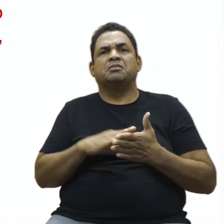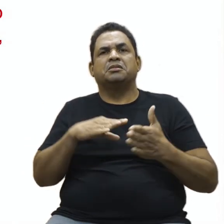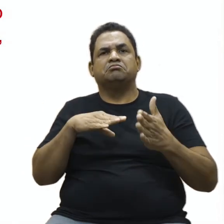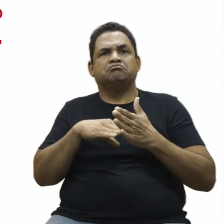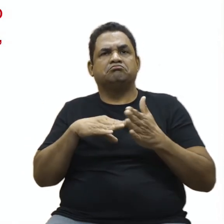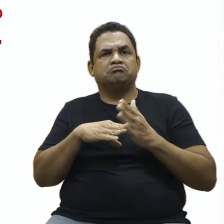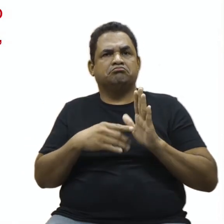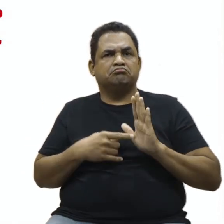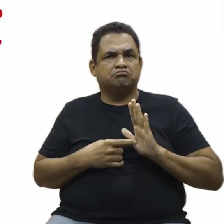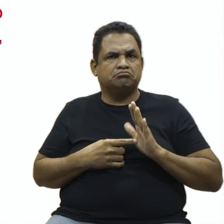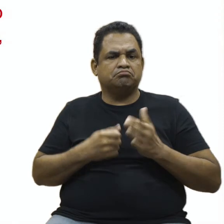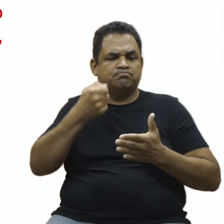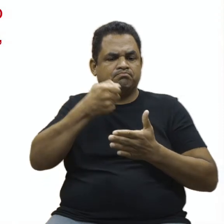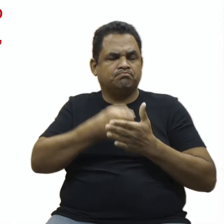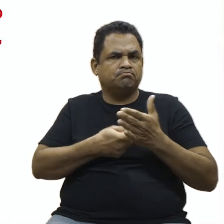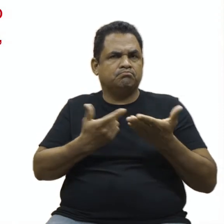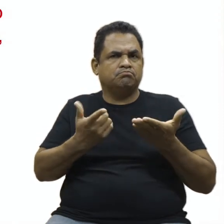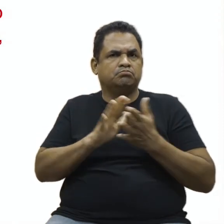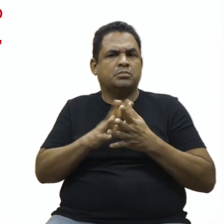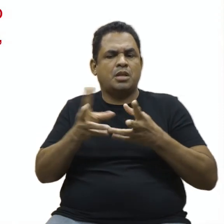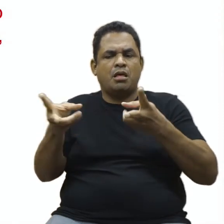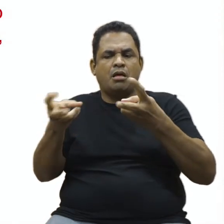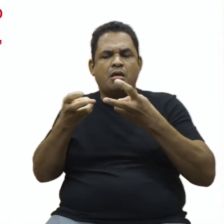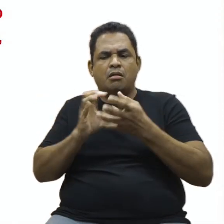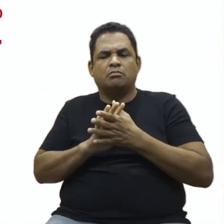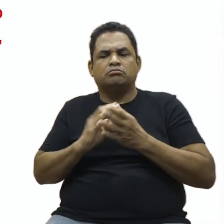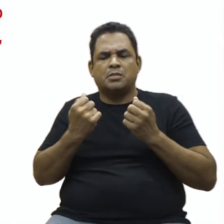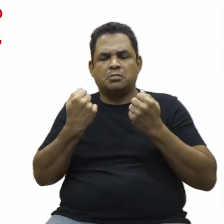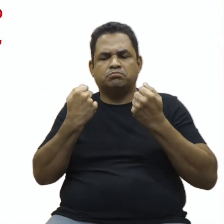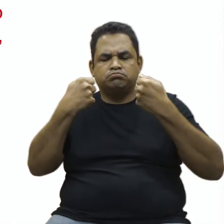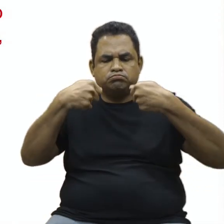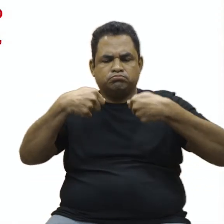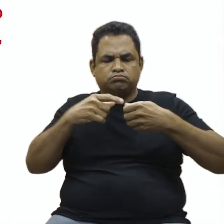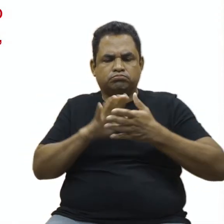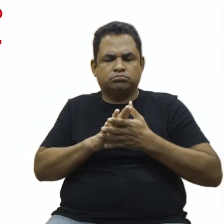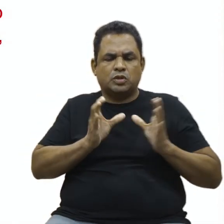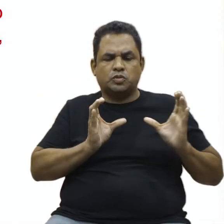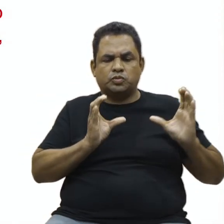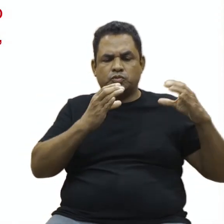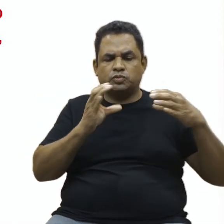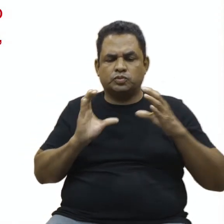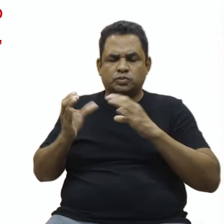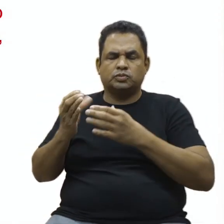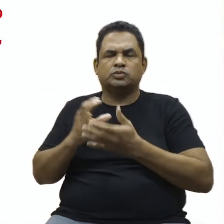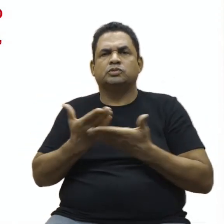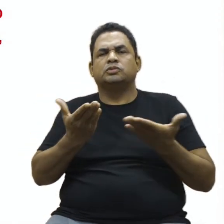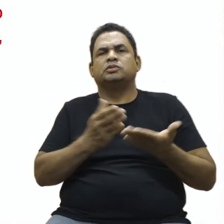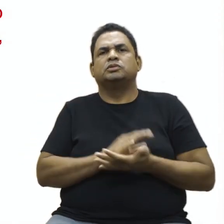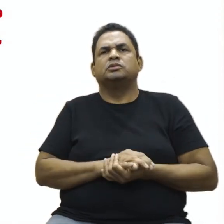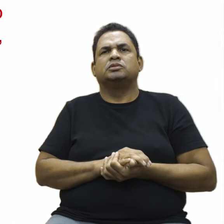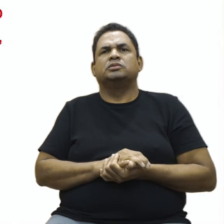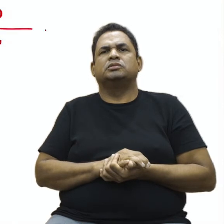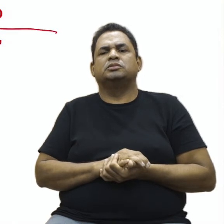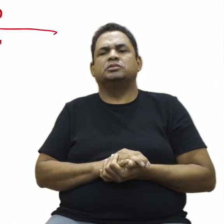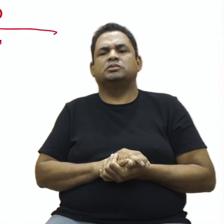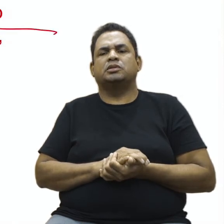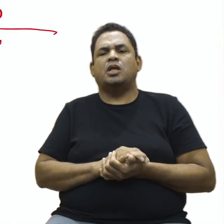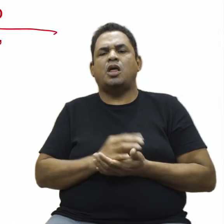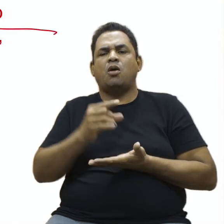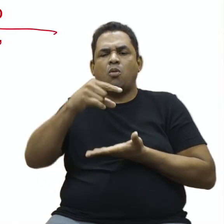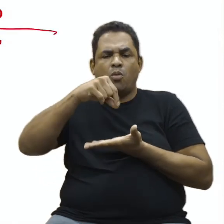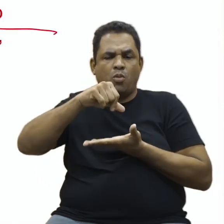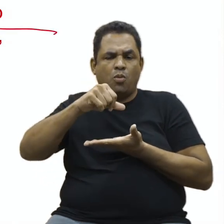limitações impostas para exploração e dominação entre classes. Então, ele acredita que o regime capitalista, ele sempre